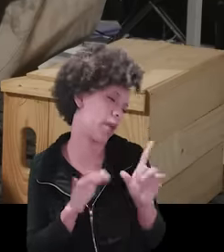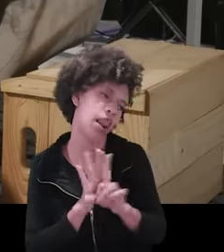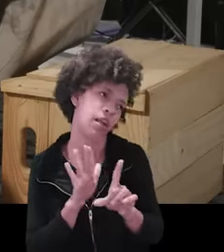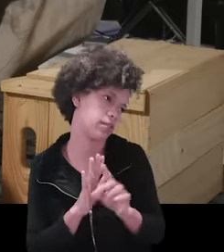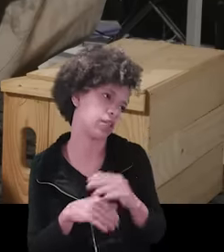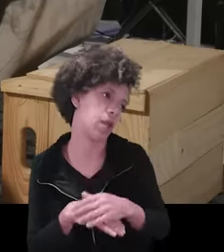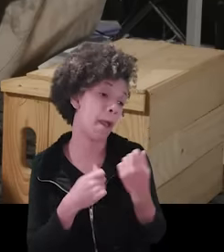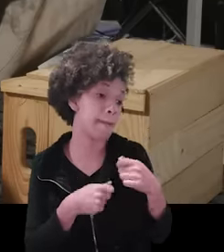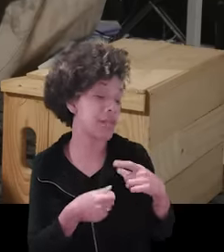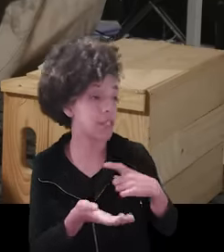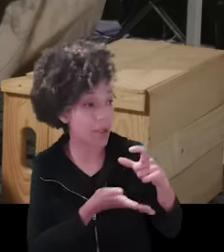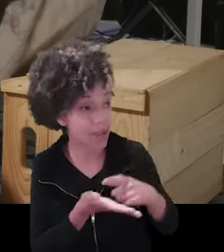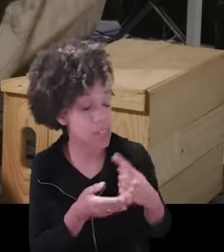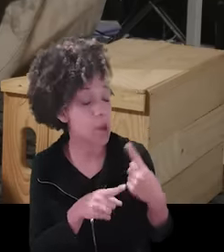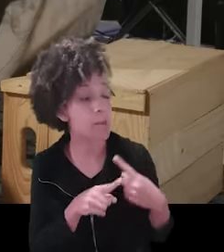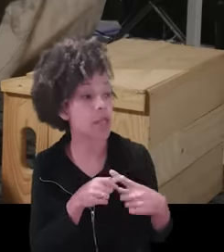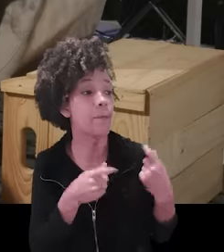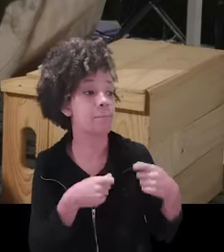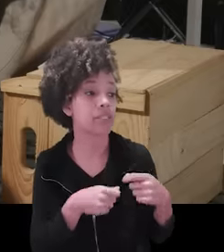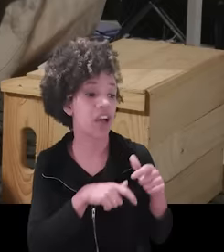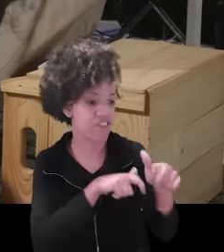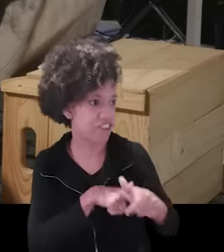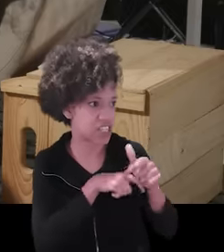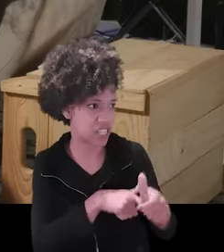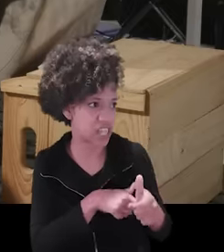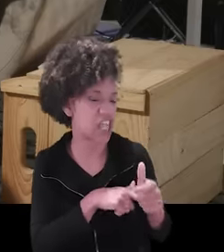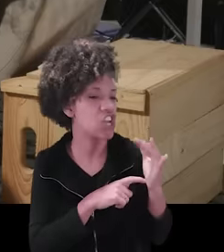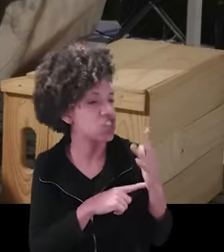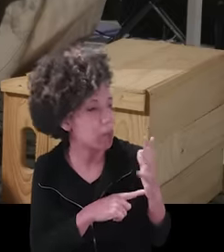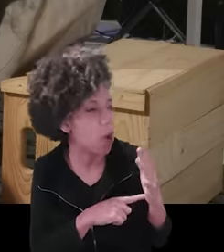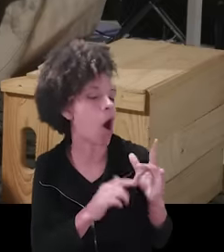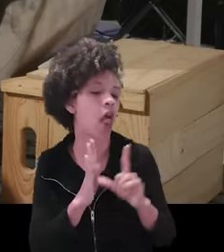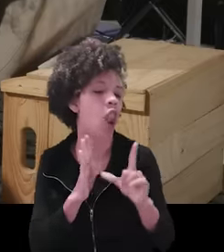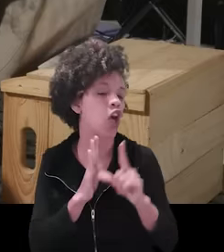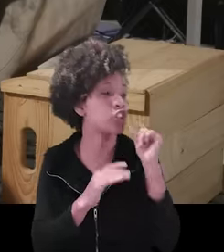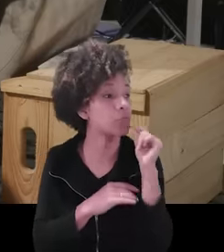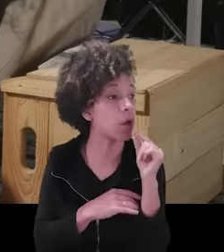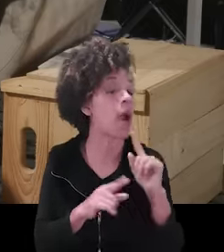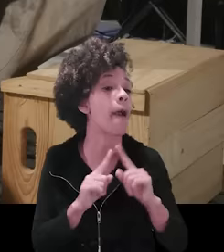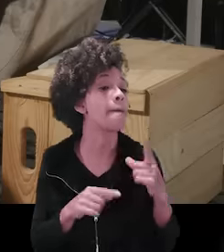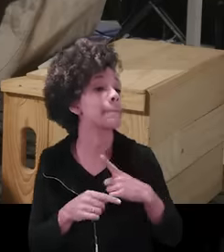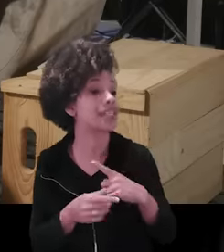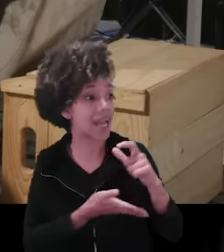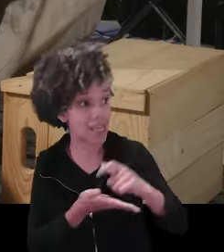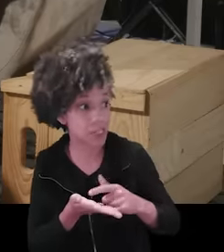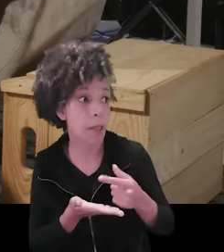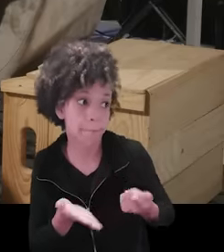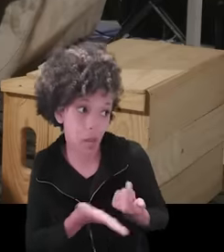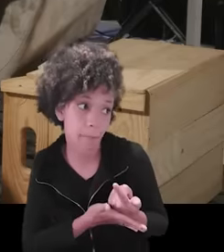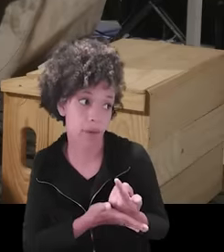é legalizado você precisa ter uma carteirinha porque lá se não tem que fazer ainda de maconha tem lojas de maconha Mas você tem que ser a carteirinha para poder